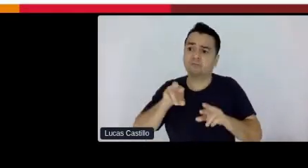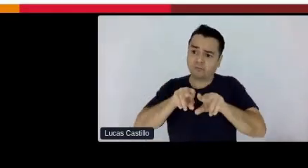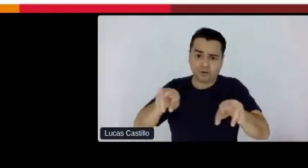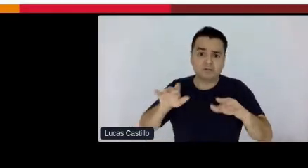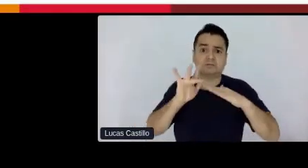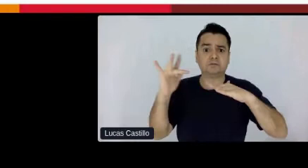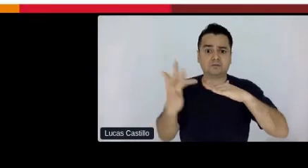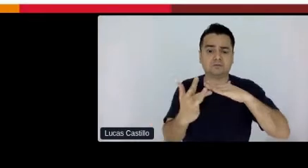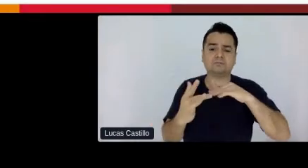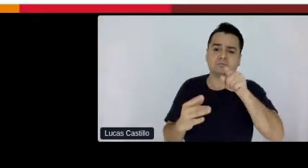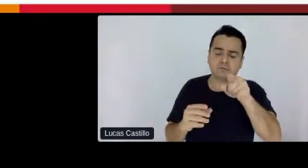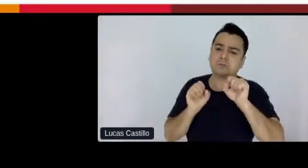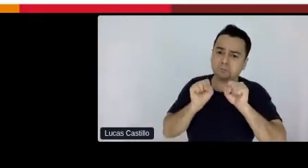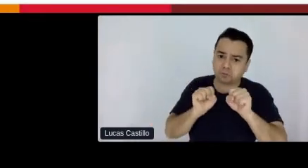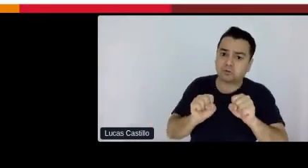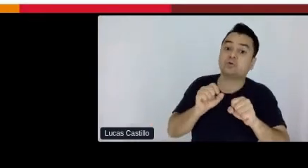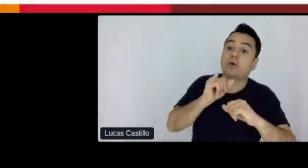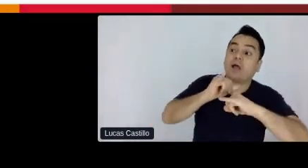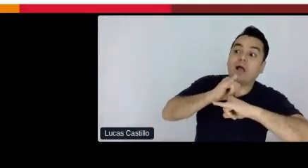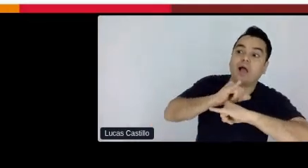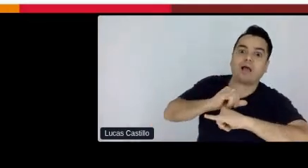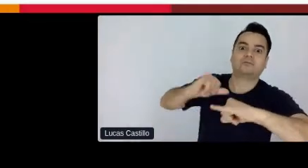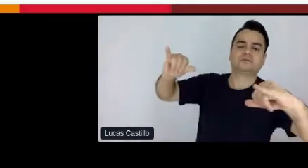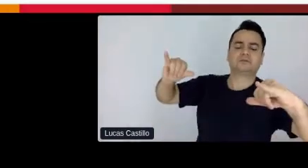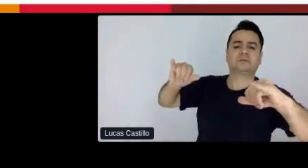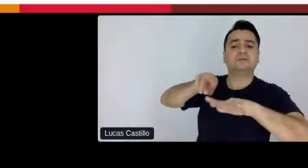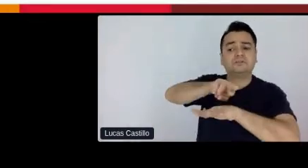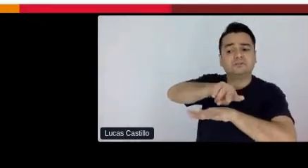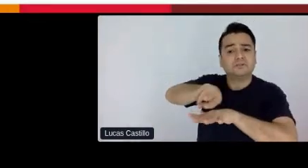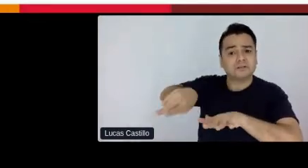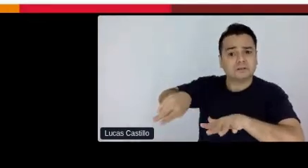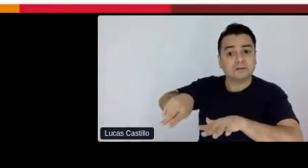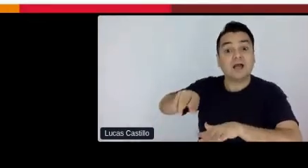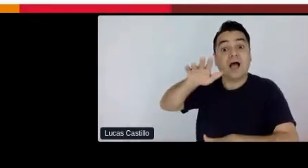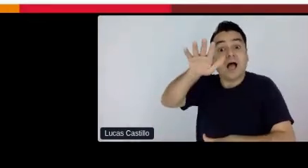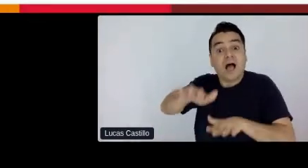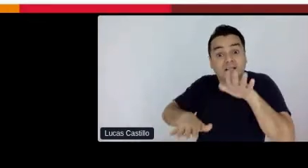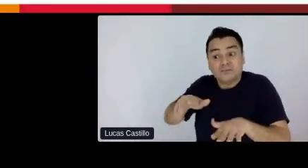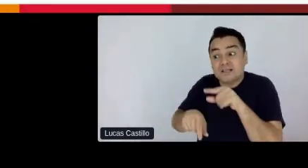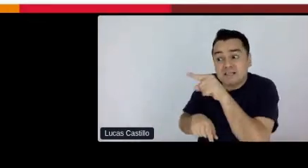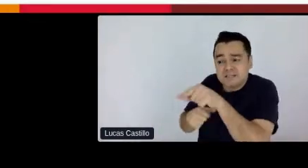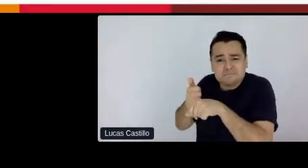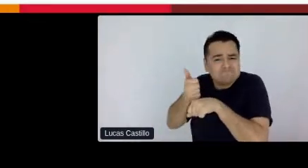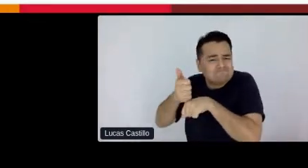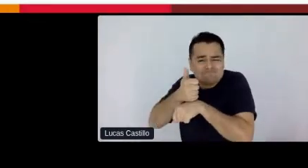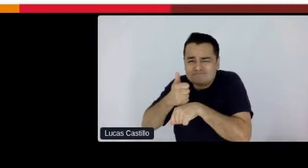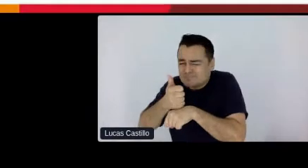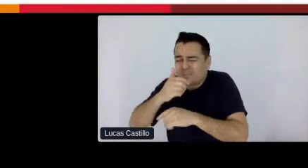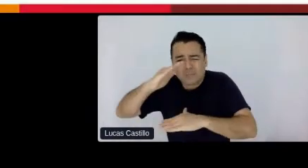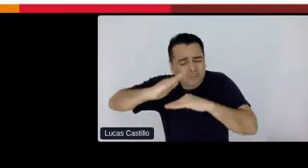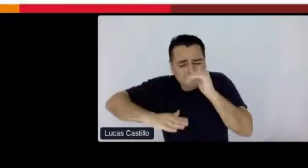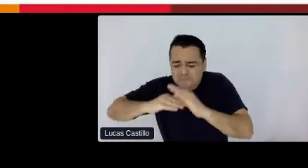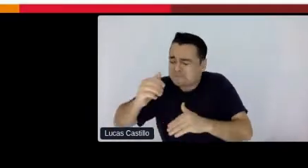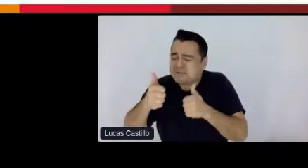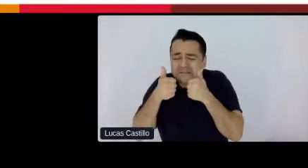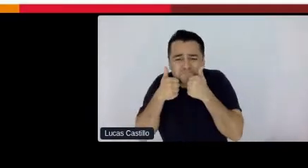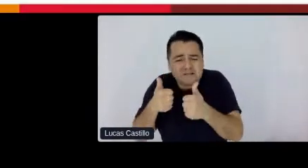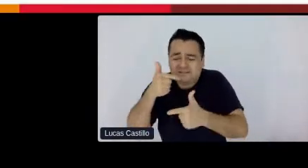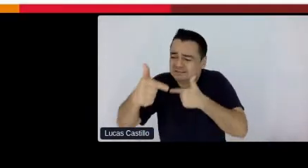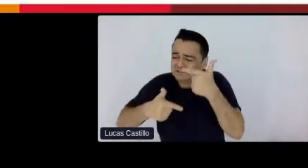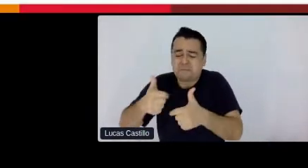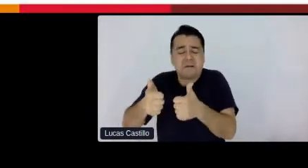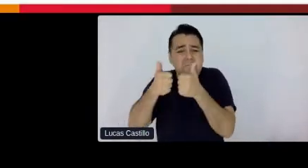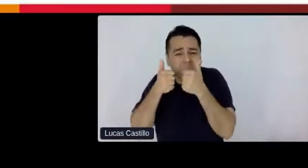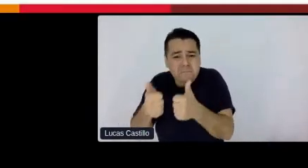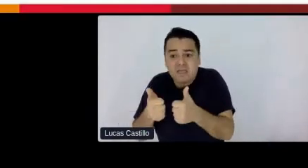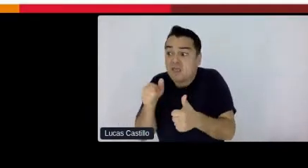também alcança a quantidade de diversidade. Às vezes, fulano é um ótimo profissional, super qualificado, super experiente, pode